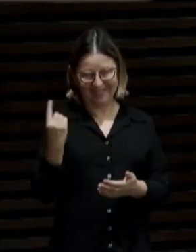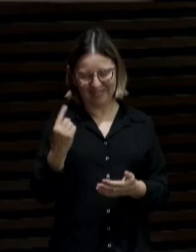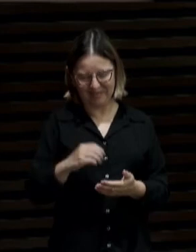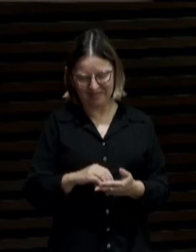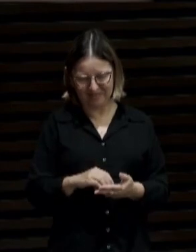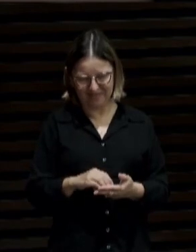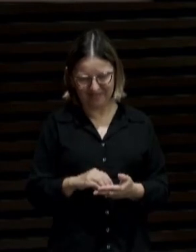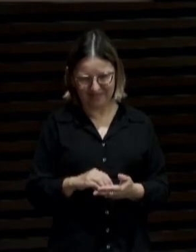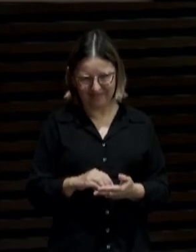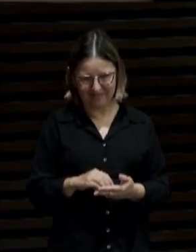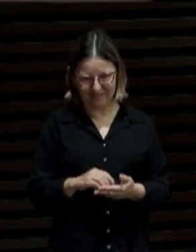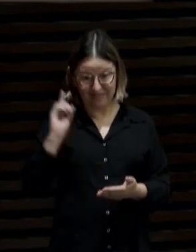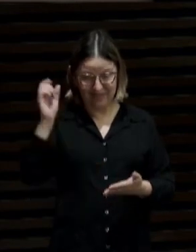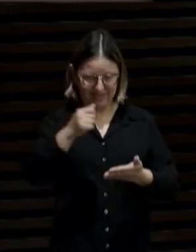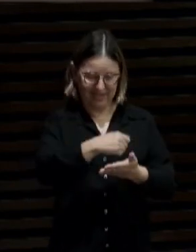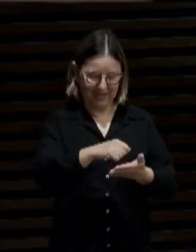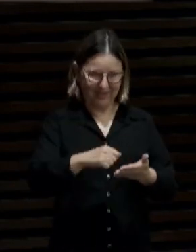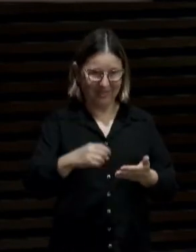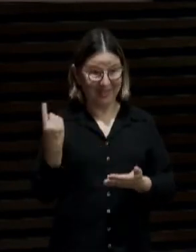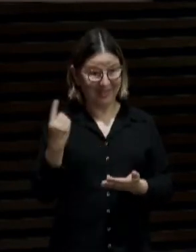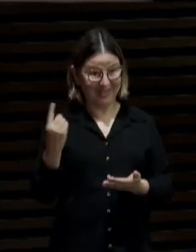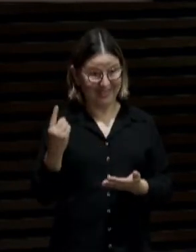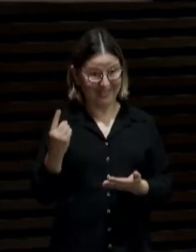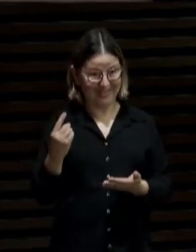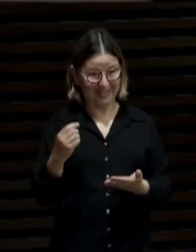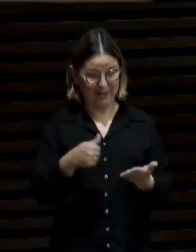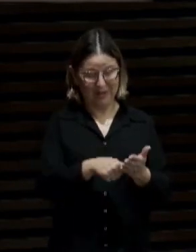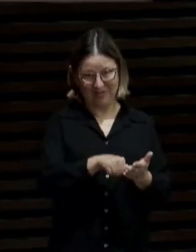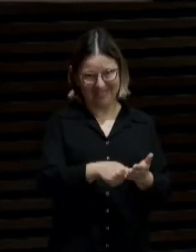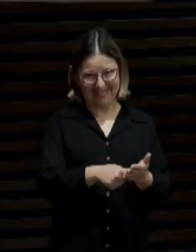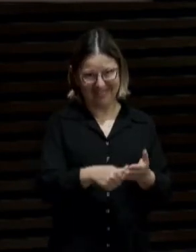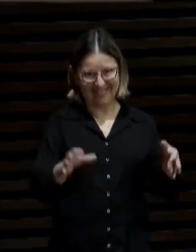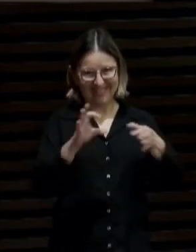Deus assinou sozinho o contrato. A aliança com Abraão,